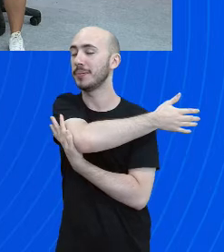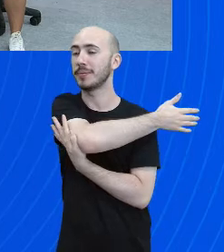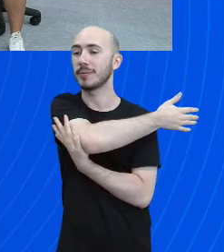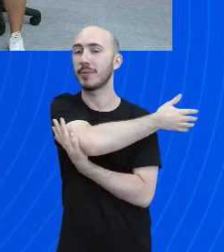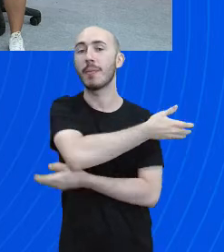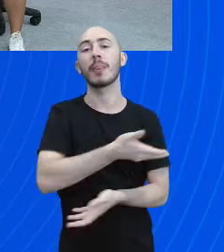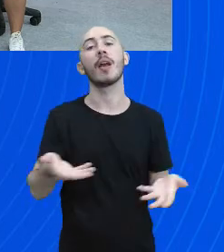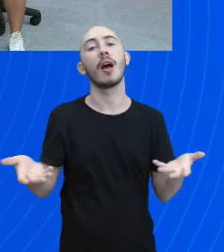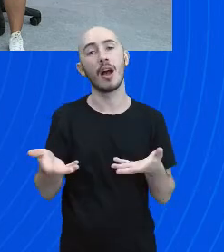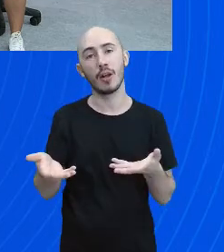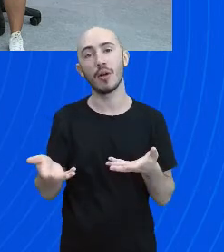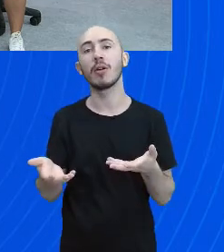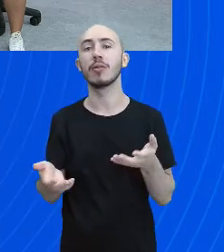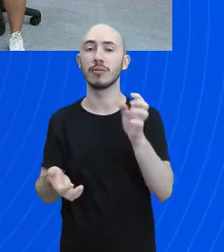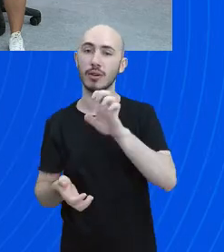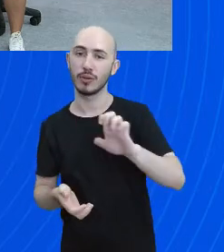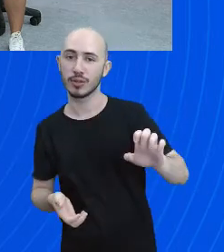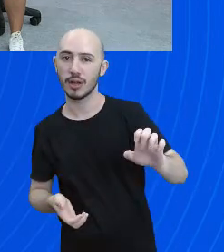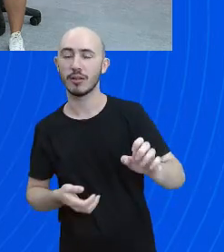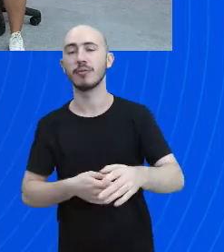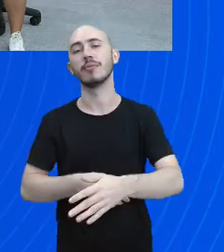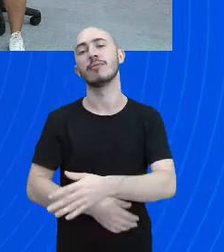E agora para o lado esquerdo.